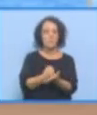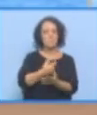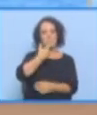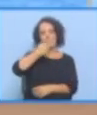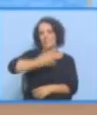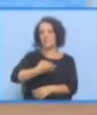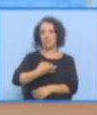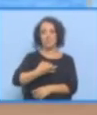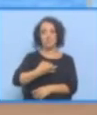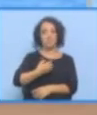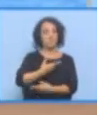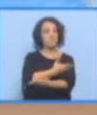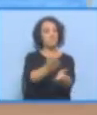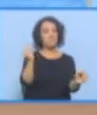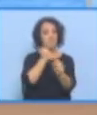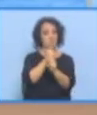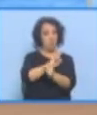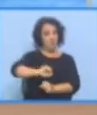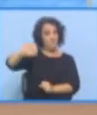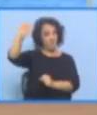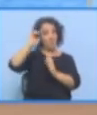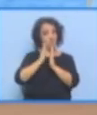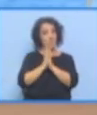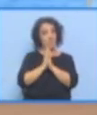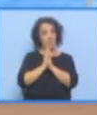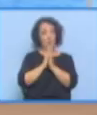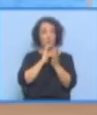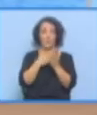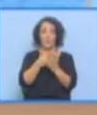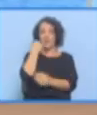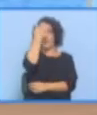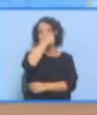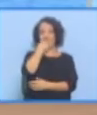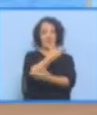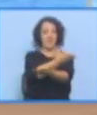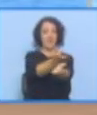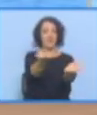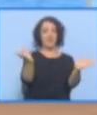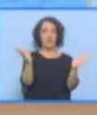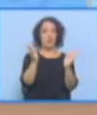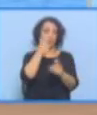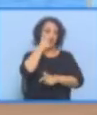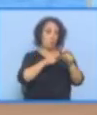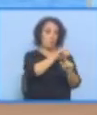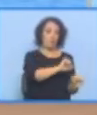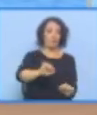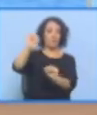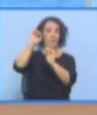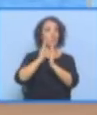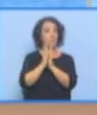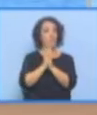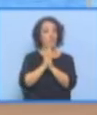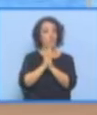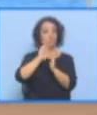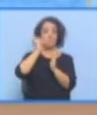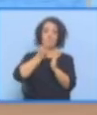obra é de Deus e que este Deus depois se espalha nestes rostos todos, que é o povo de Deus, e é a Ele que temos que nos dar, é